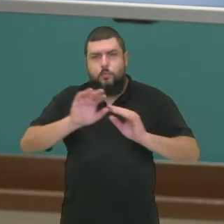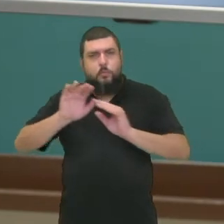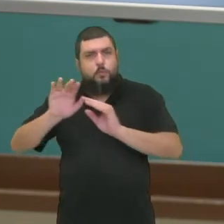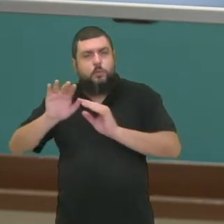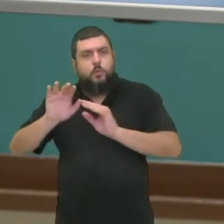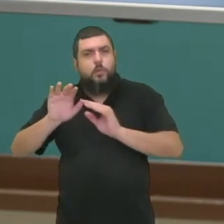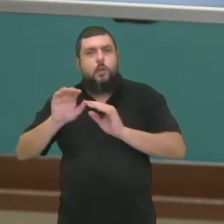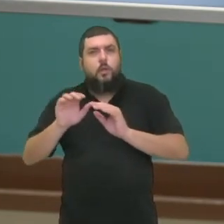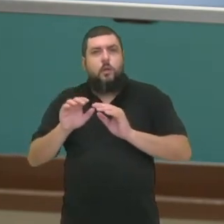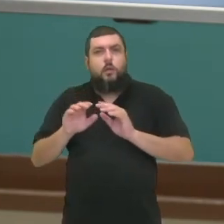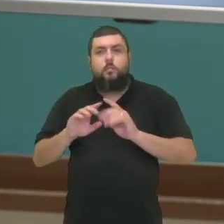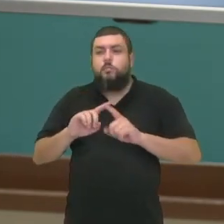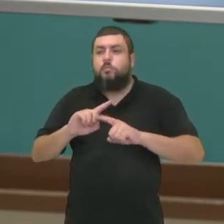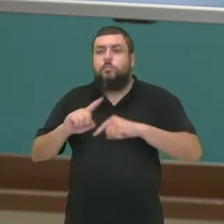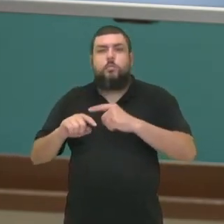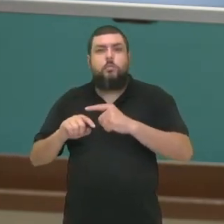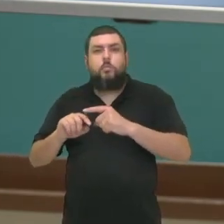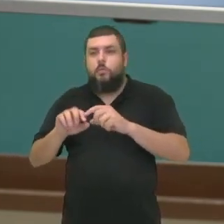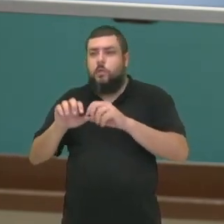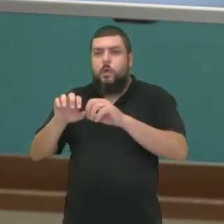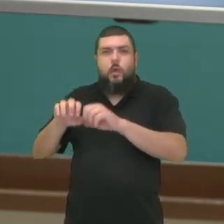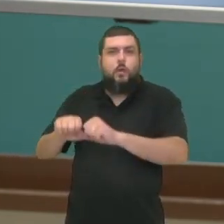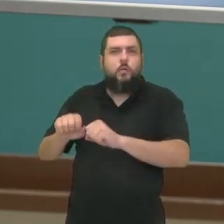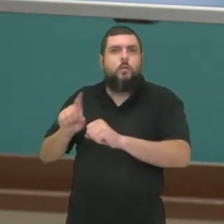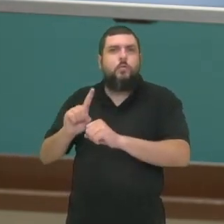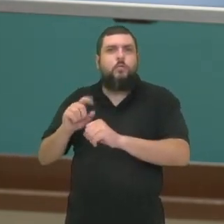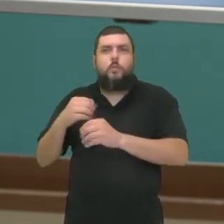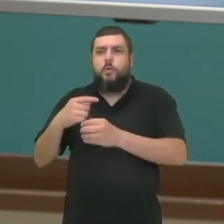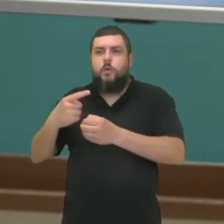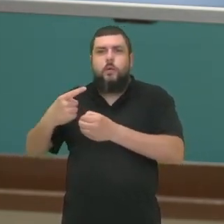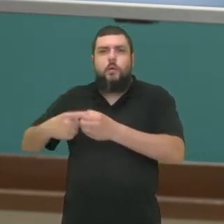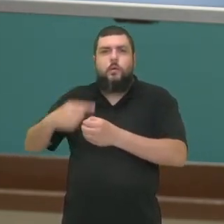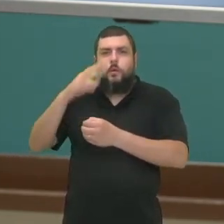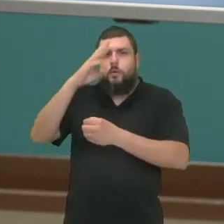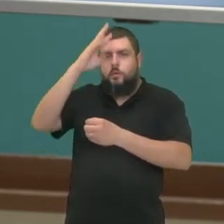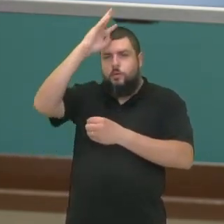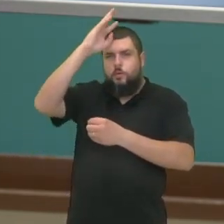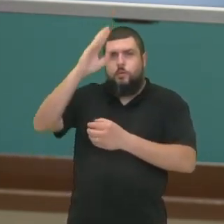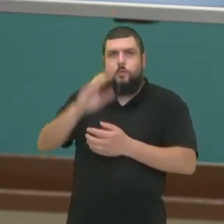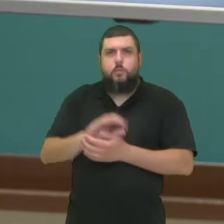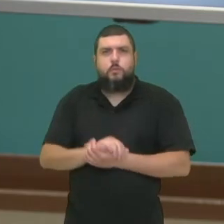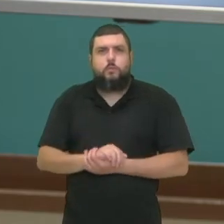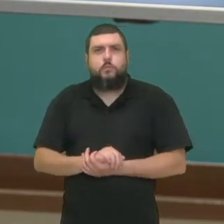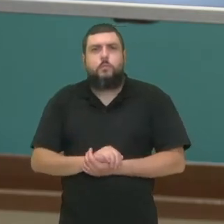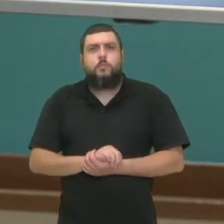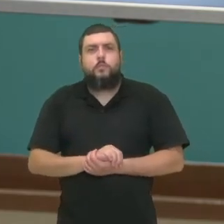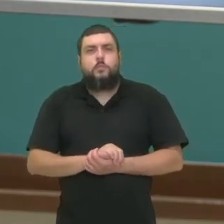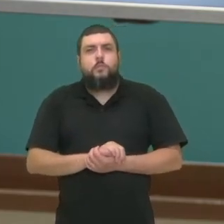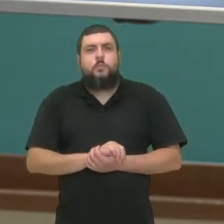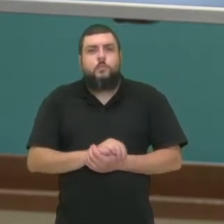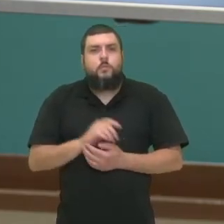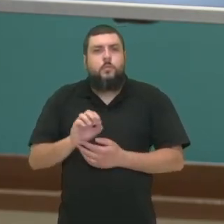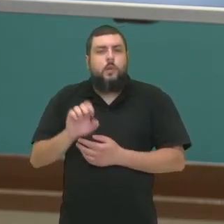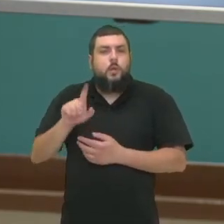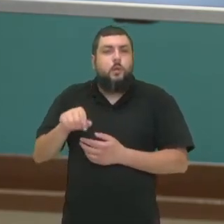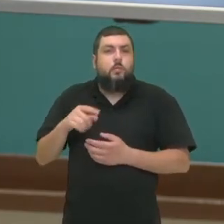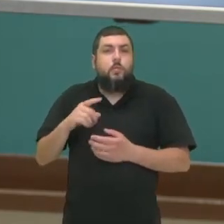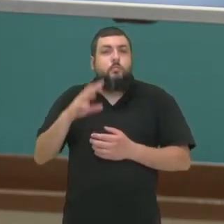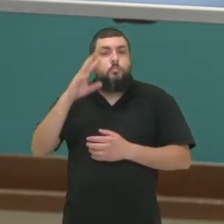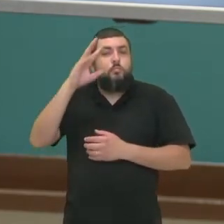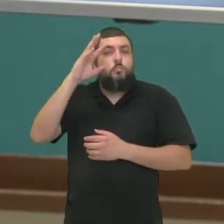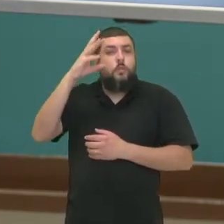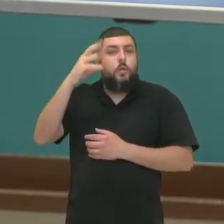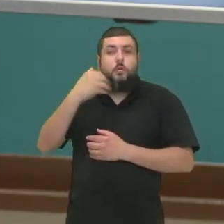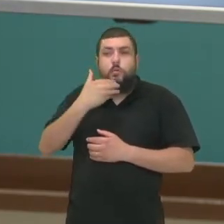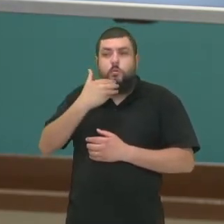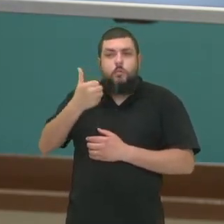quê? Não quis atacar a cidade, estava desguarnecida, como diz o outro, uma decisão militar. Ele achou melhor